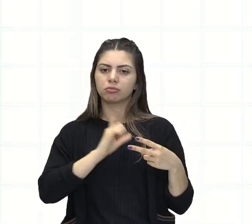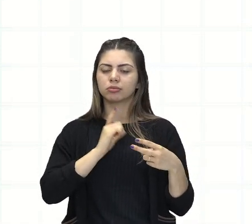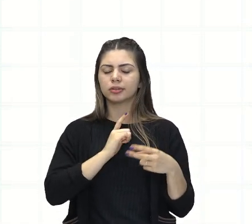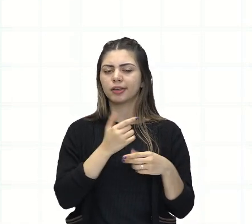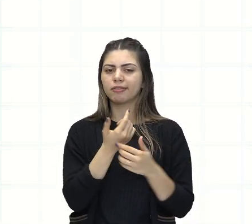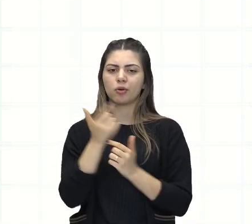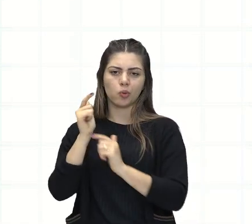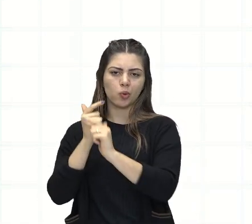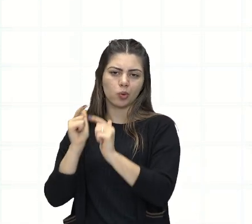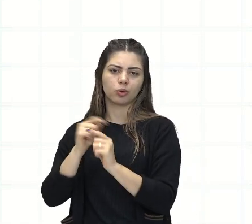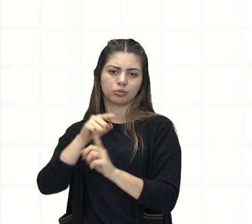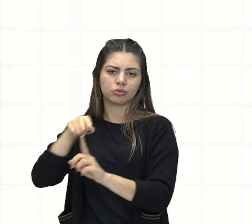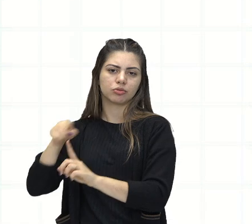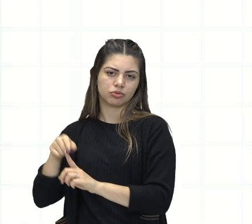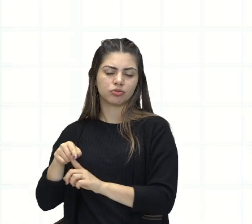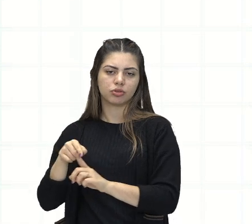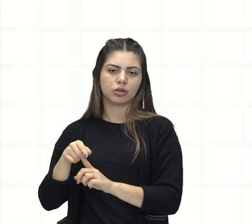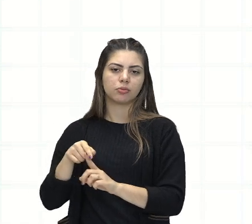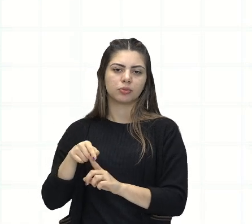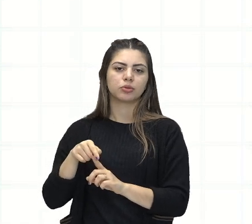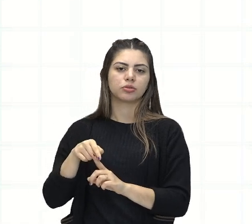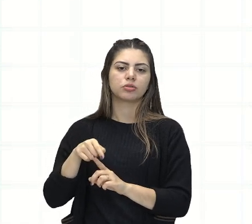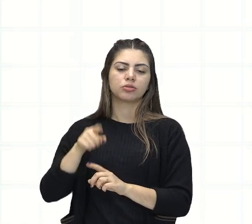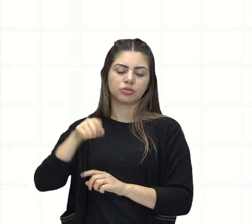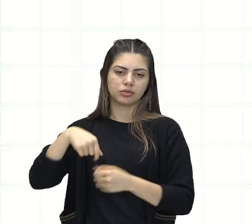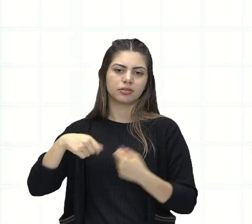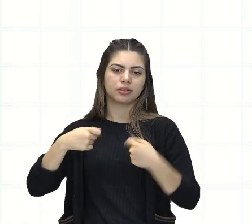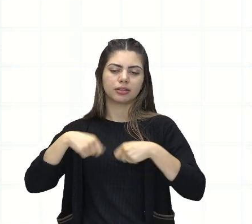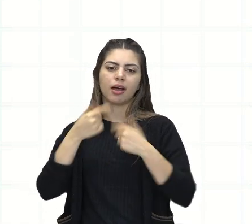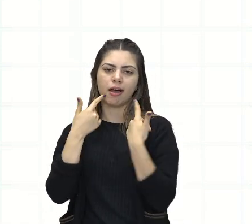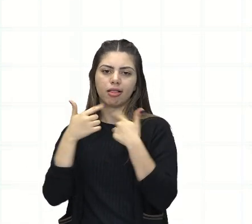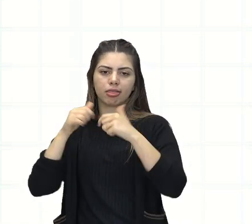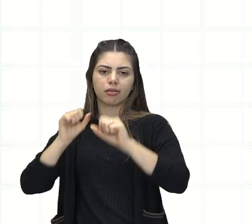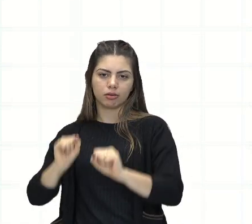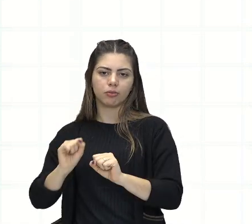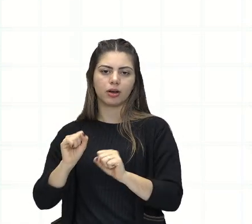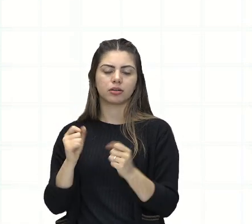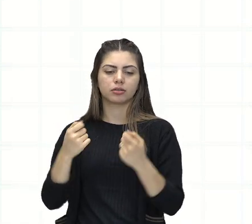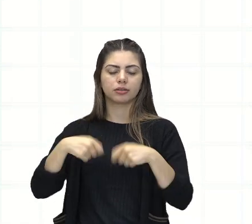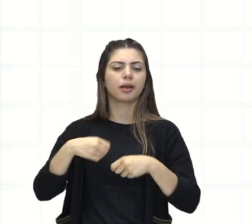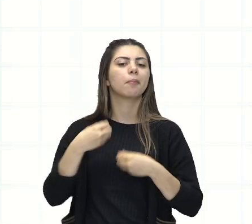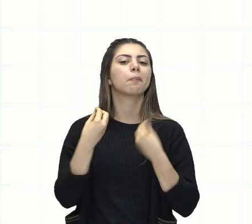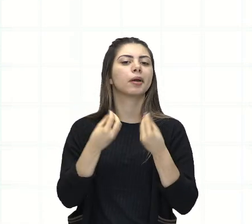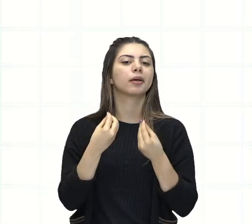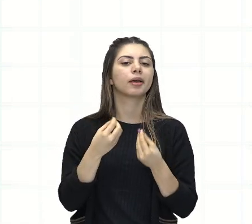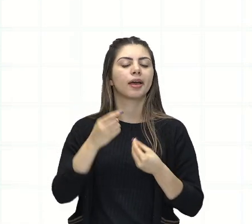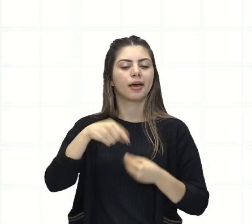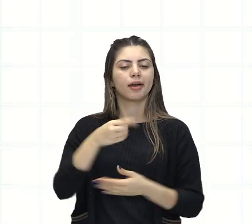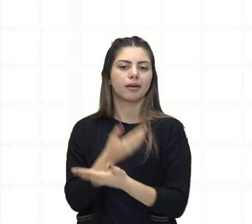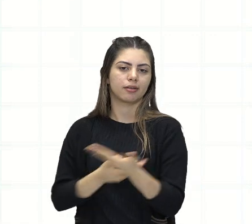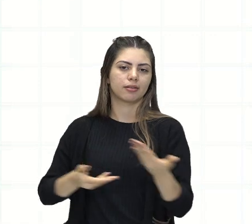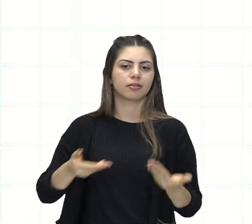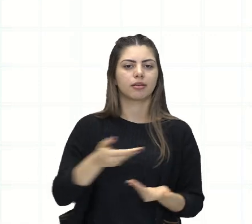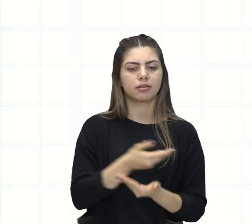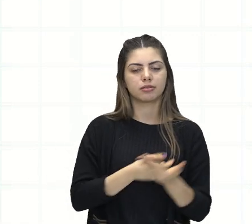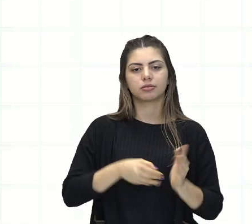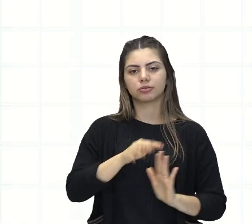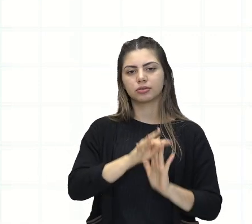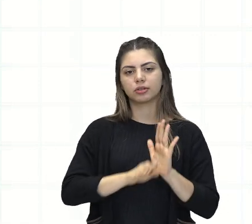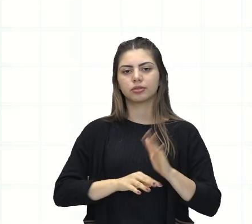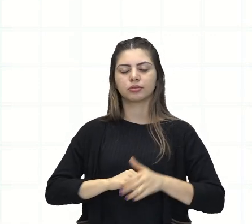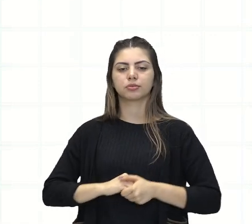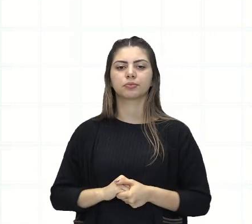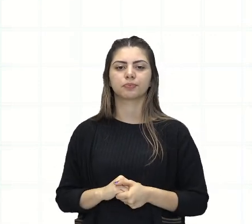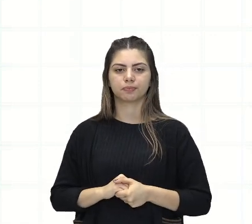e faladas, também outras formas de linguagem para produzir interação. Então, continuando